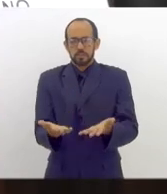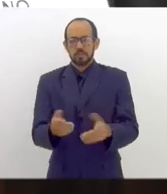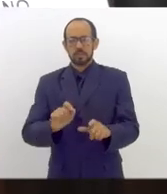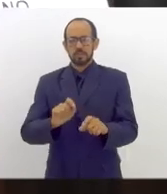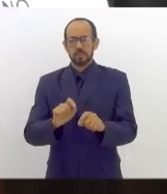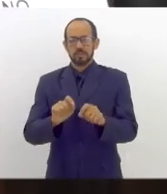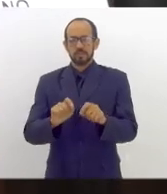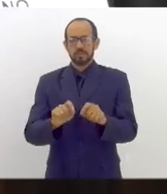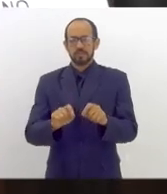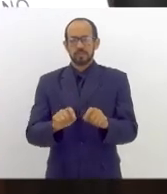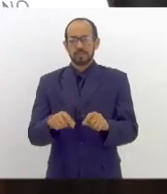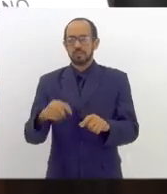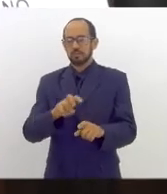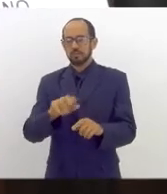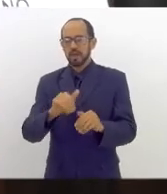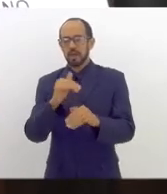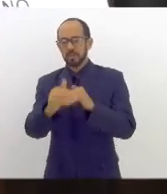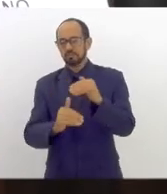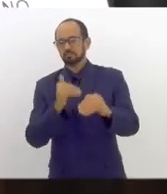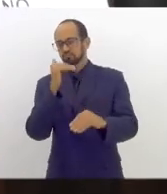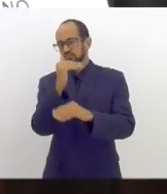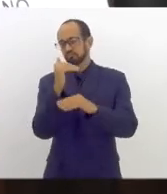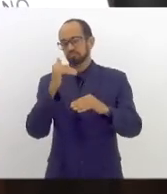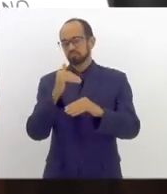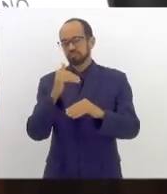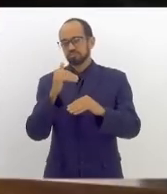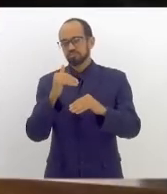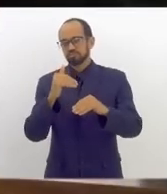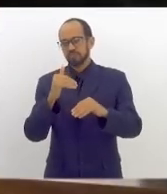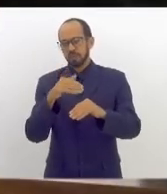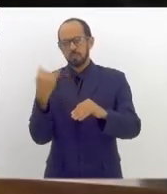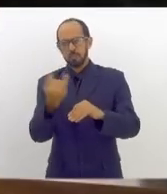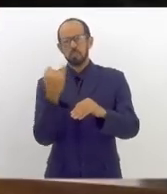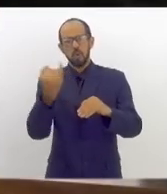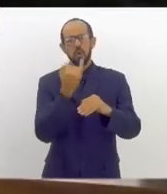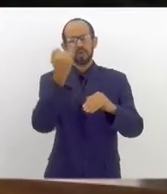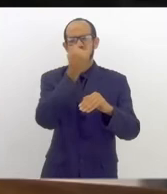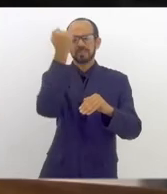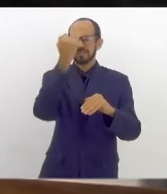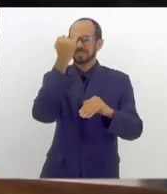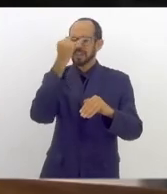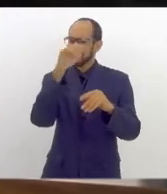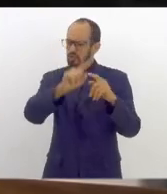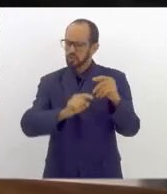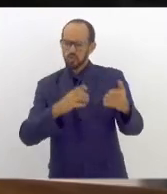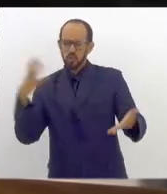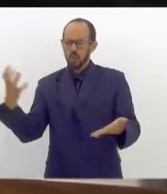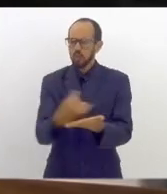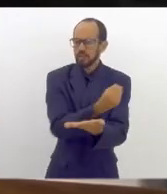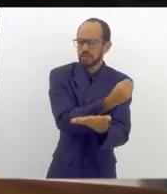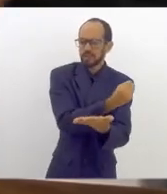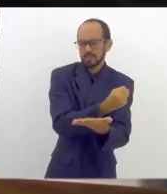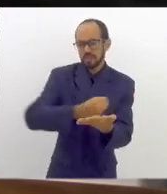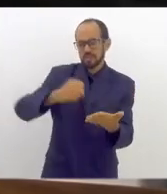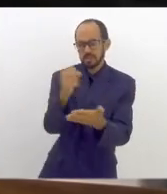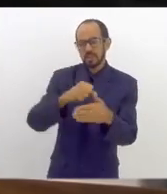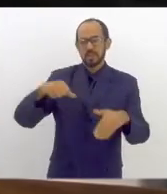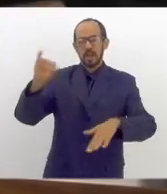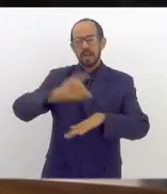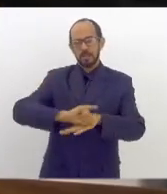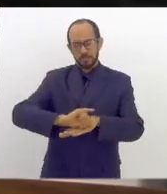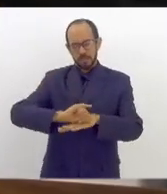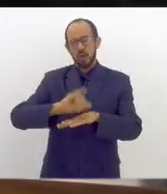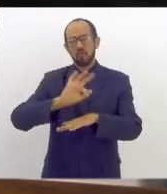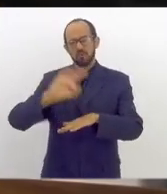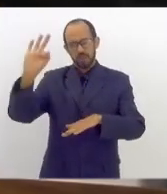vai alçar novos voos e importantes voos na capital federal e não tenho dúvida que